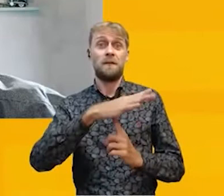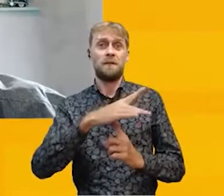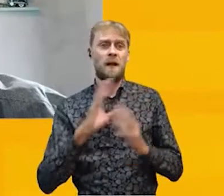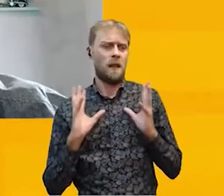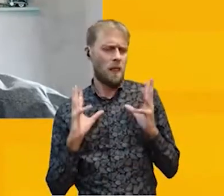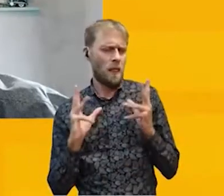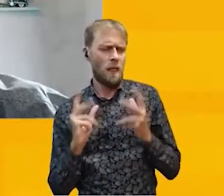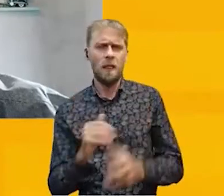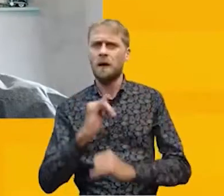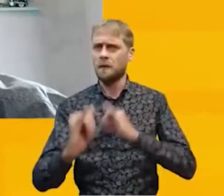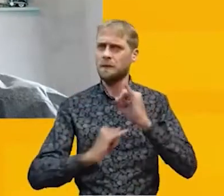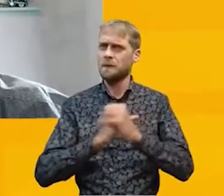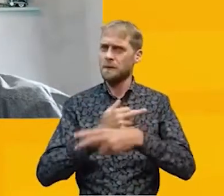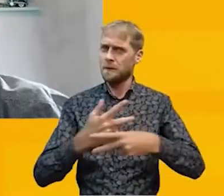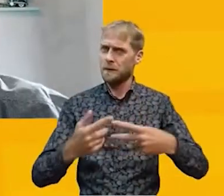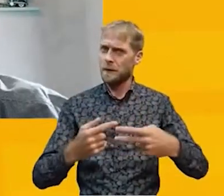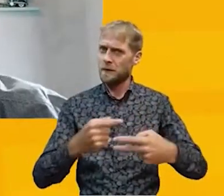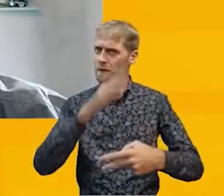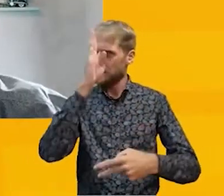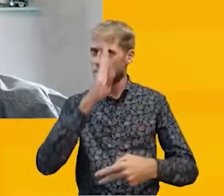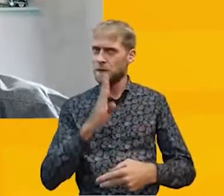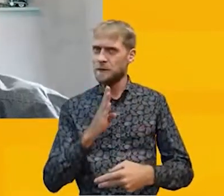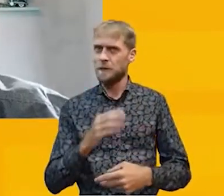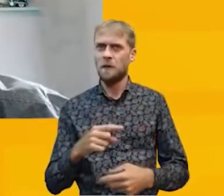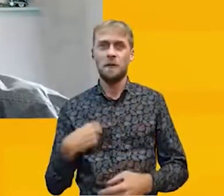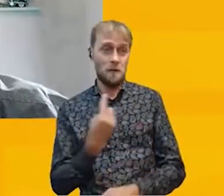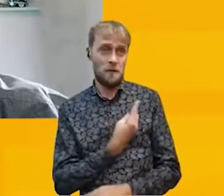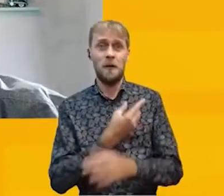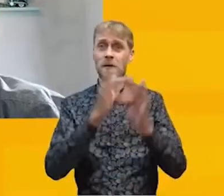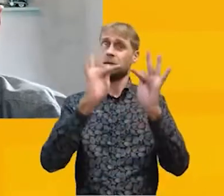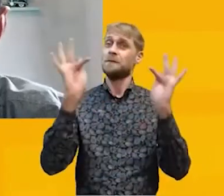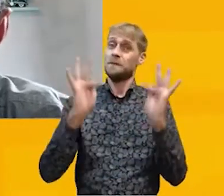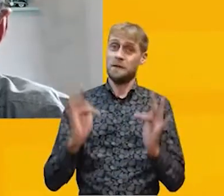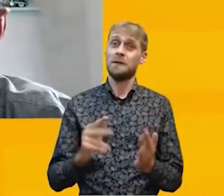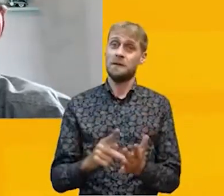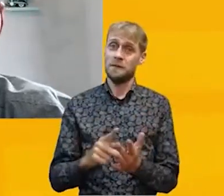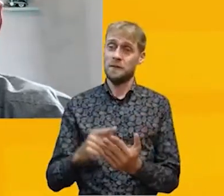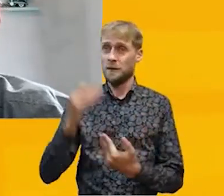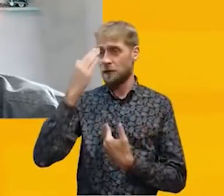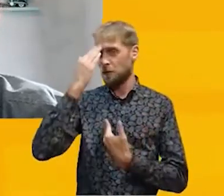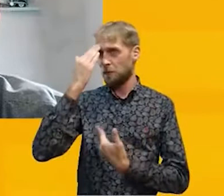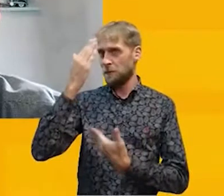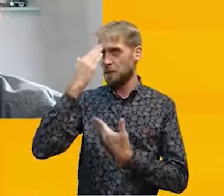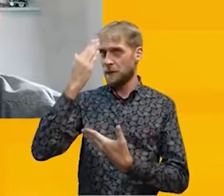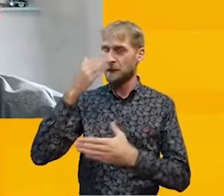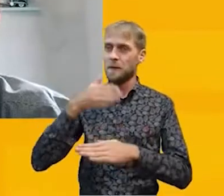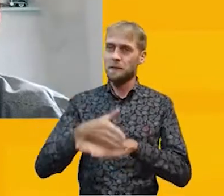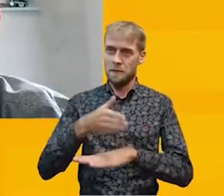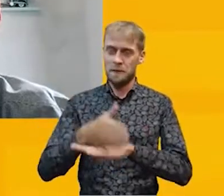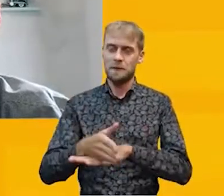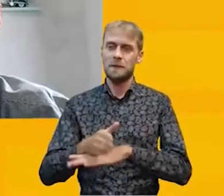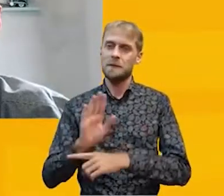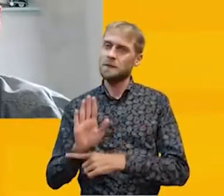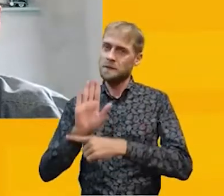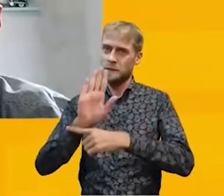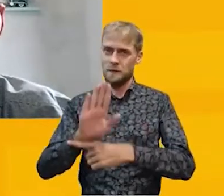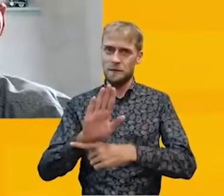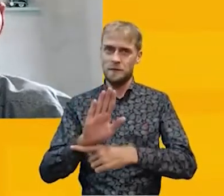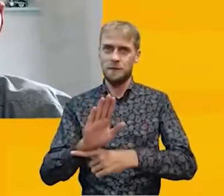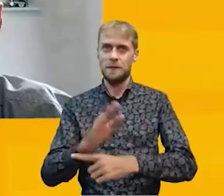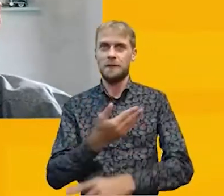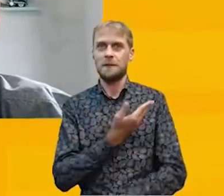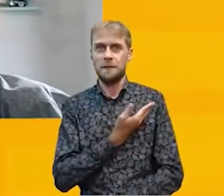100% digital no Brasil. Estamos muito felizes com isso e muito grato pela presença e pela colaboração dos